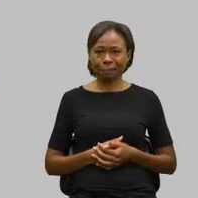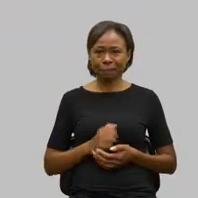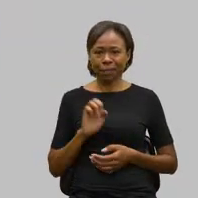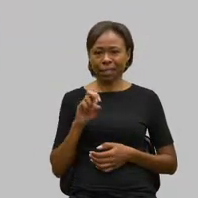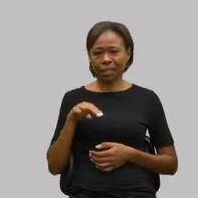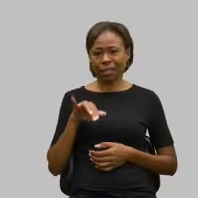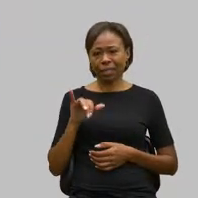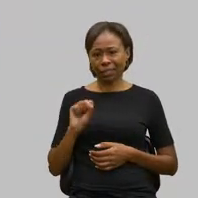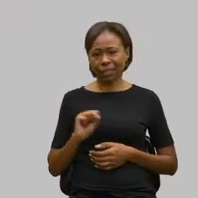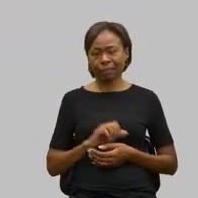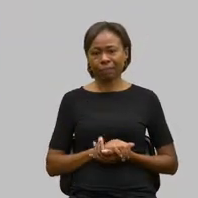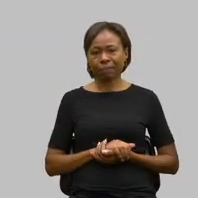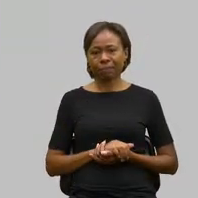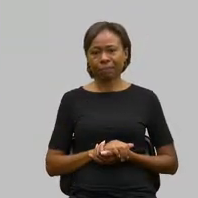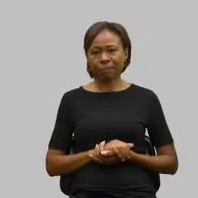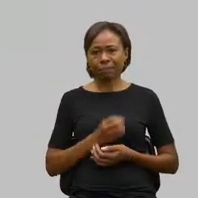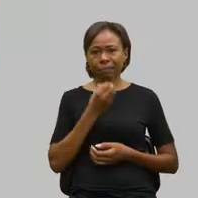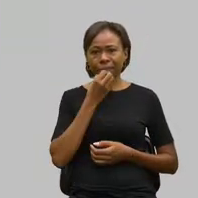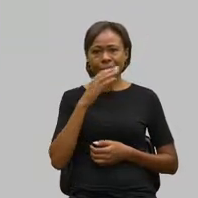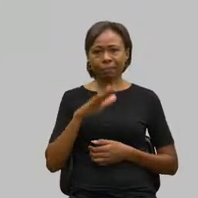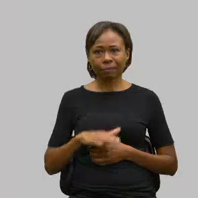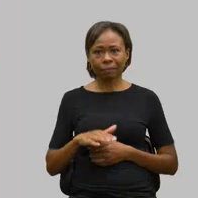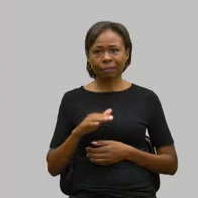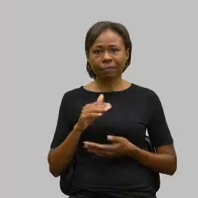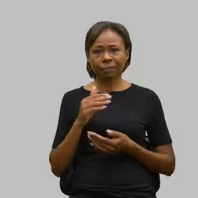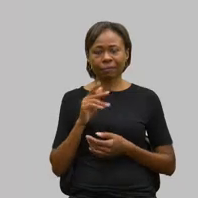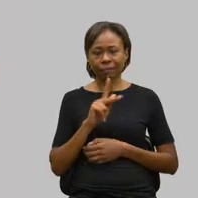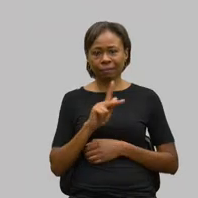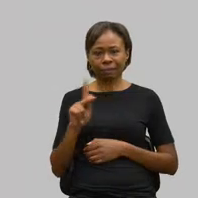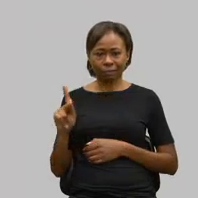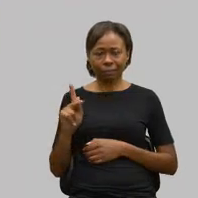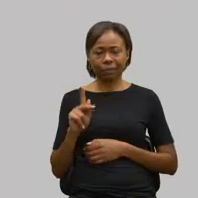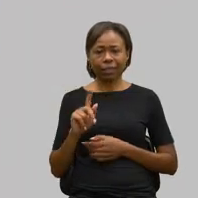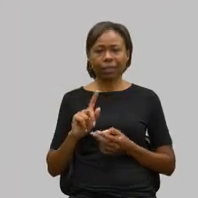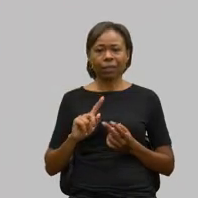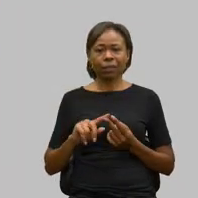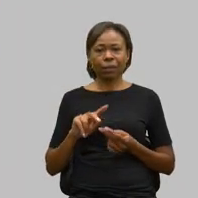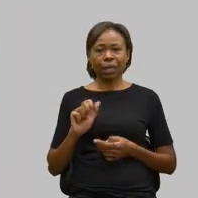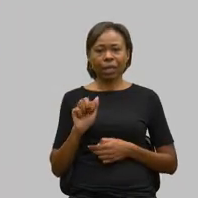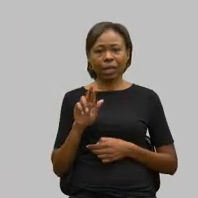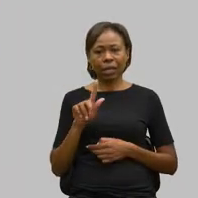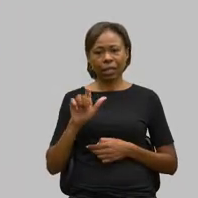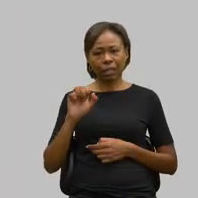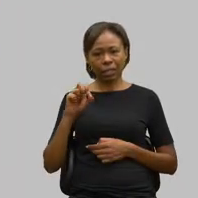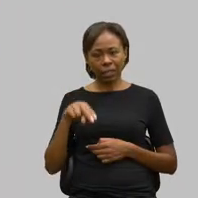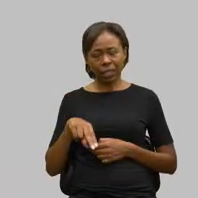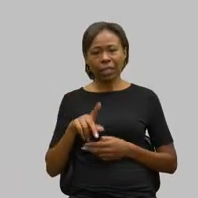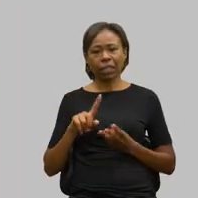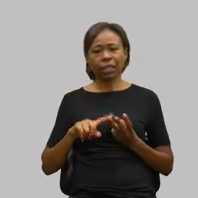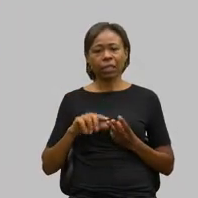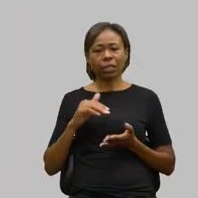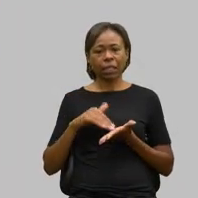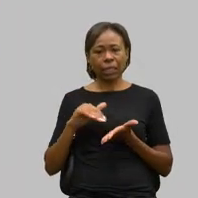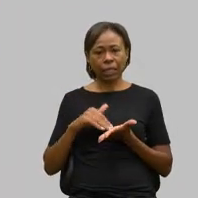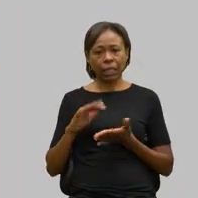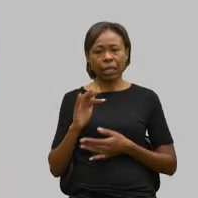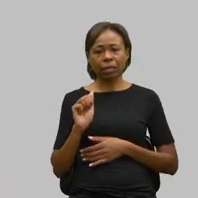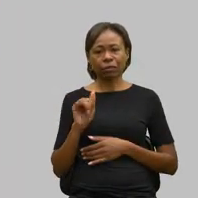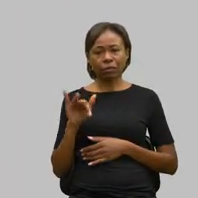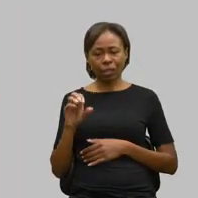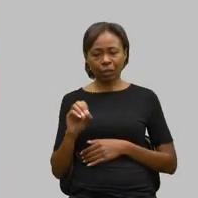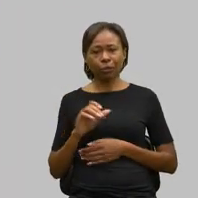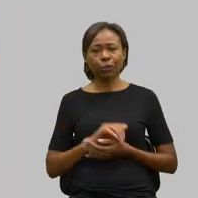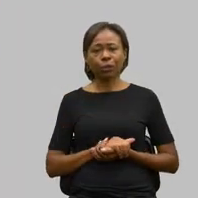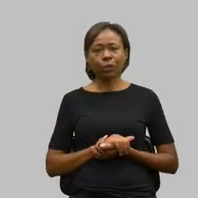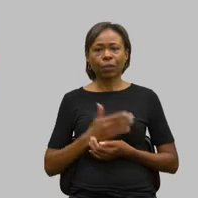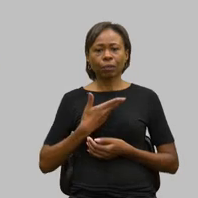Boa tarde, presidente, deputado Arlen, ao secretário também muito boa tarde, doutor Fábio, aos meus colegas, eu